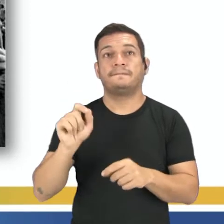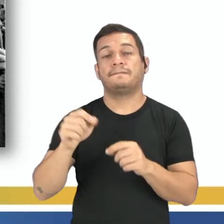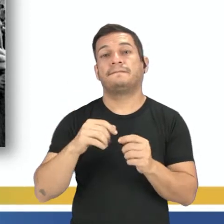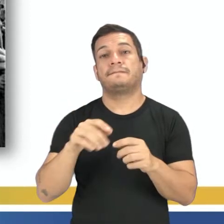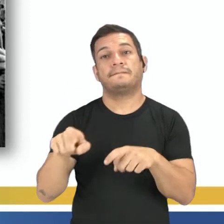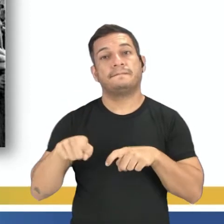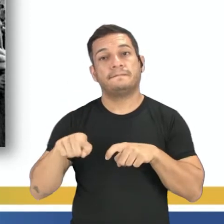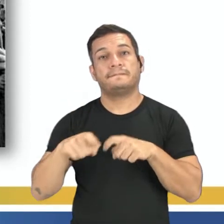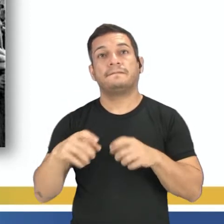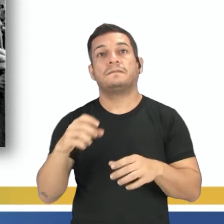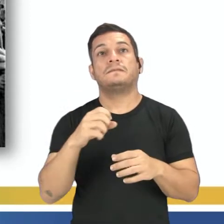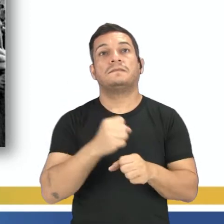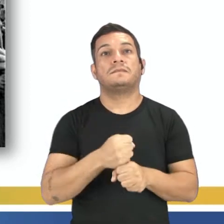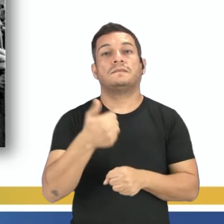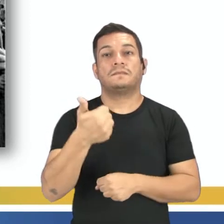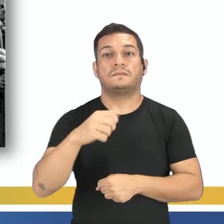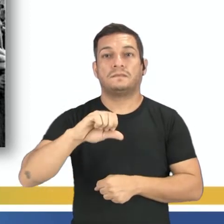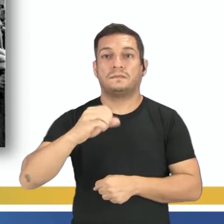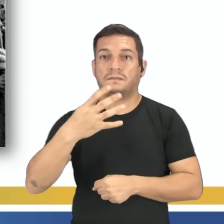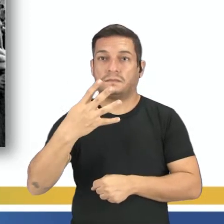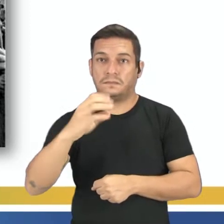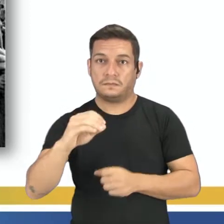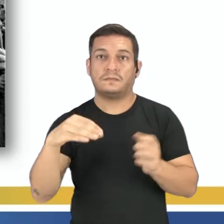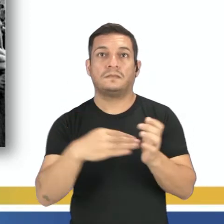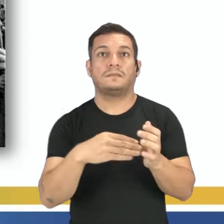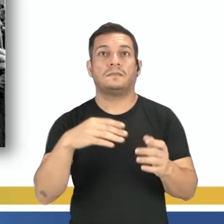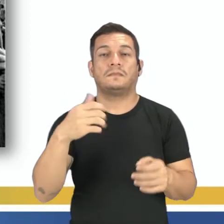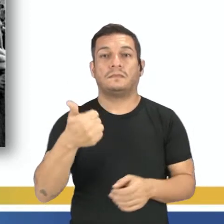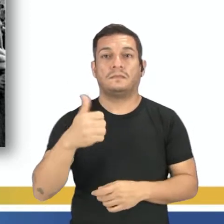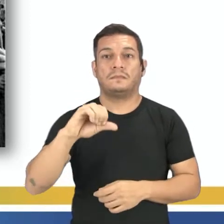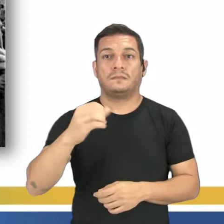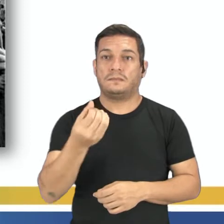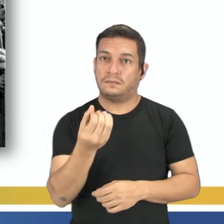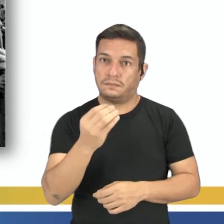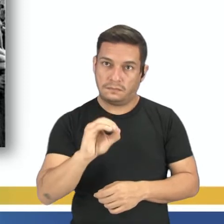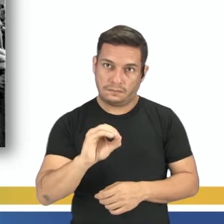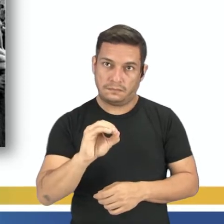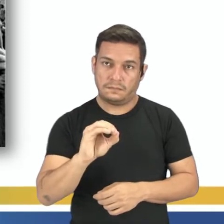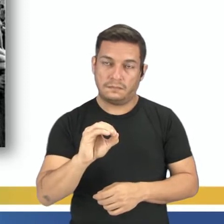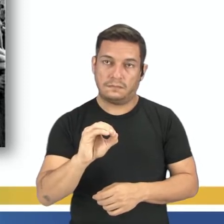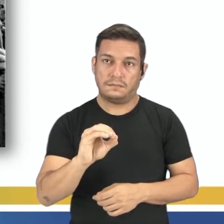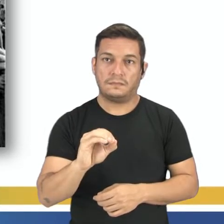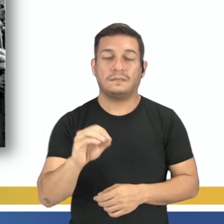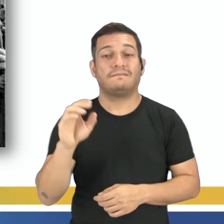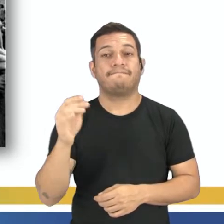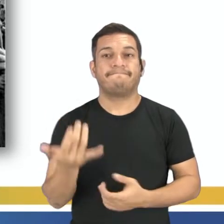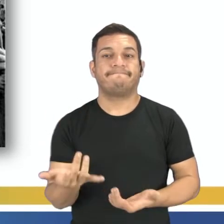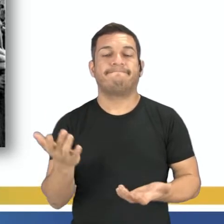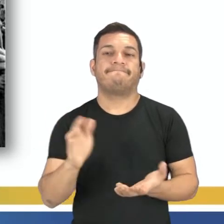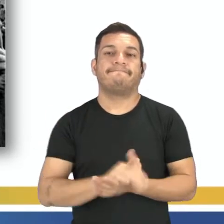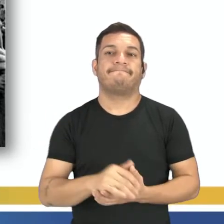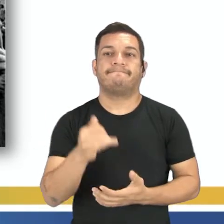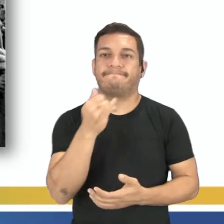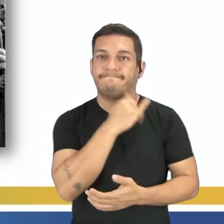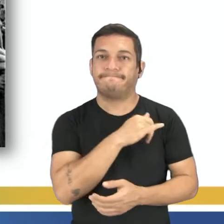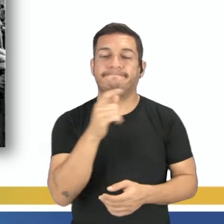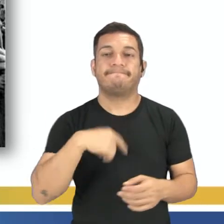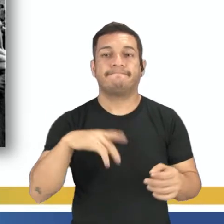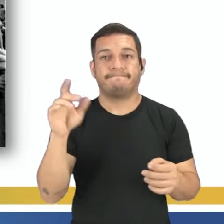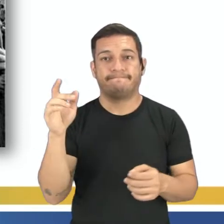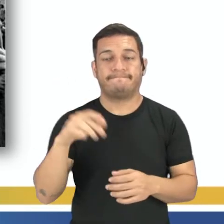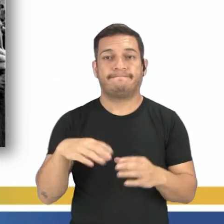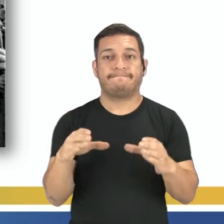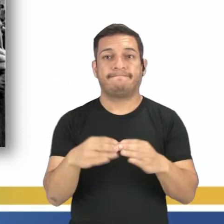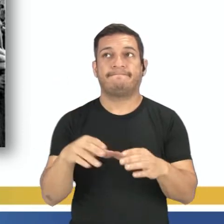décadas de 1940 e na década de 1960. Infelizmente, as ligas